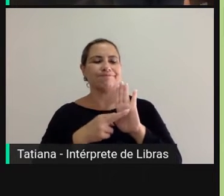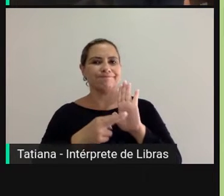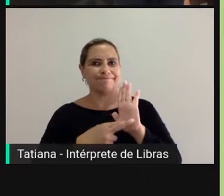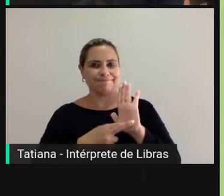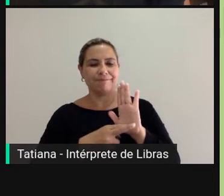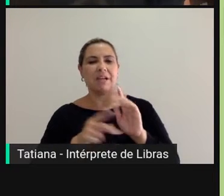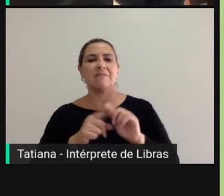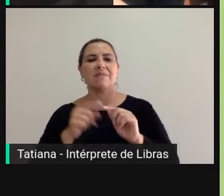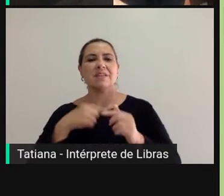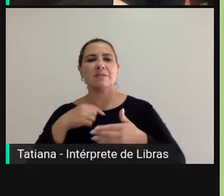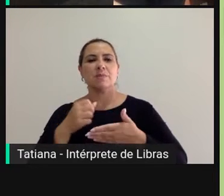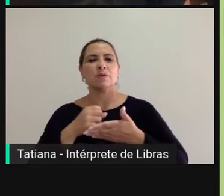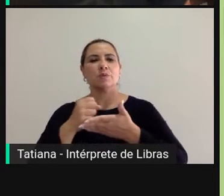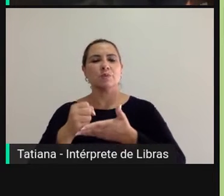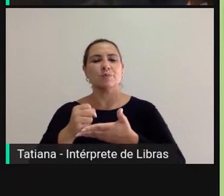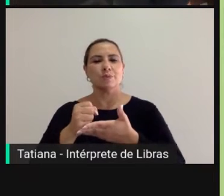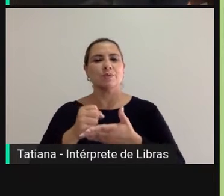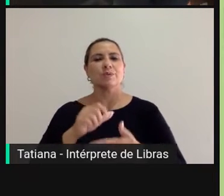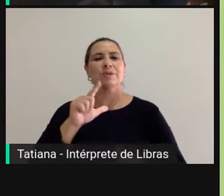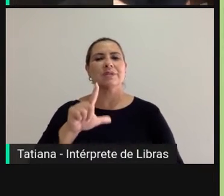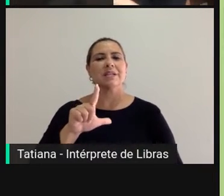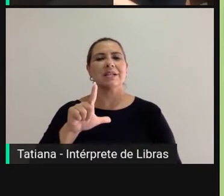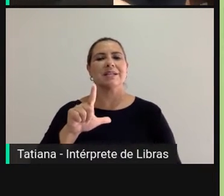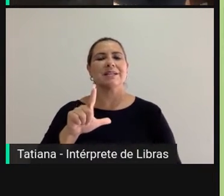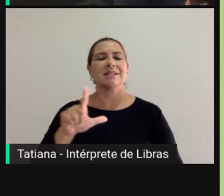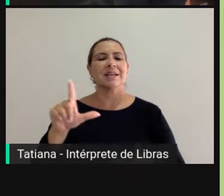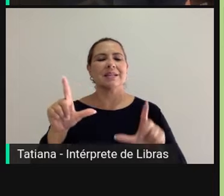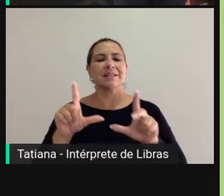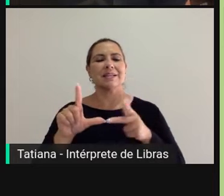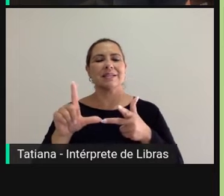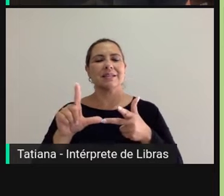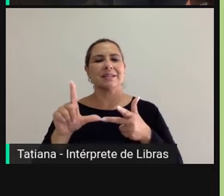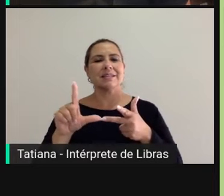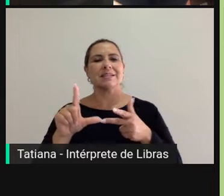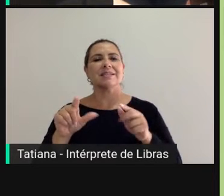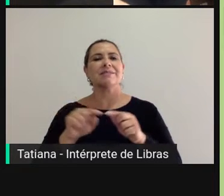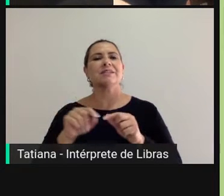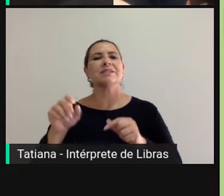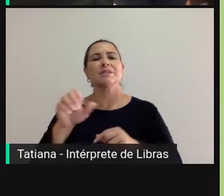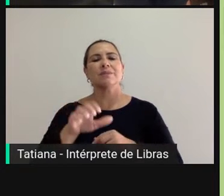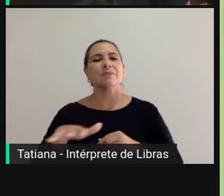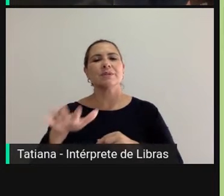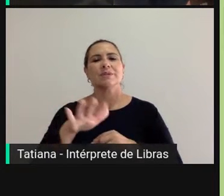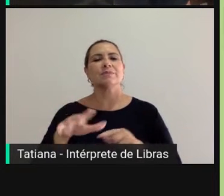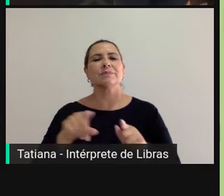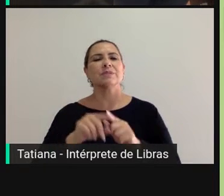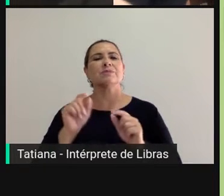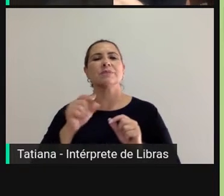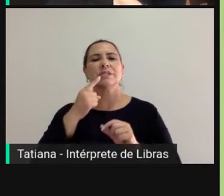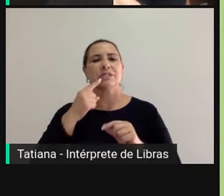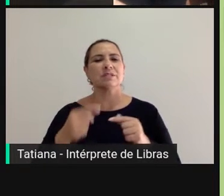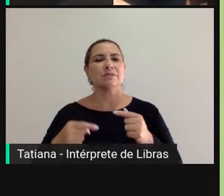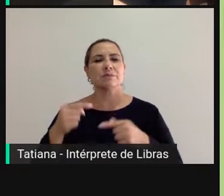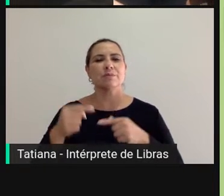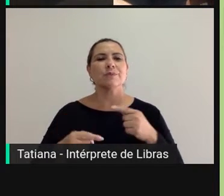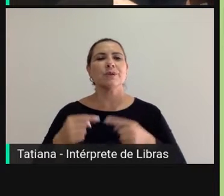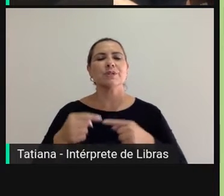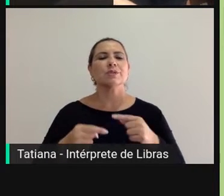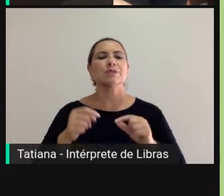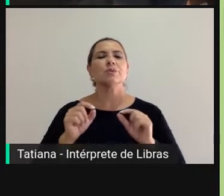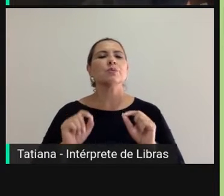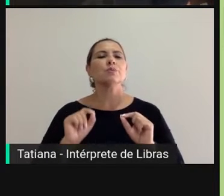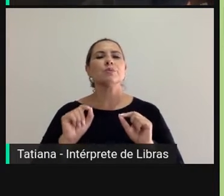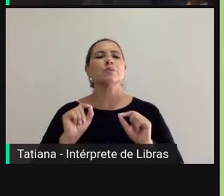consultora legislativa, como partícipes desse processo no legislativo, era justamente discutir como que